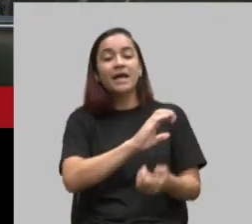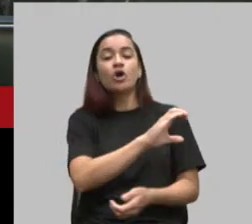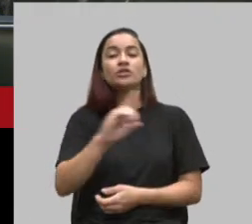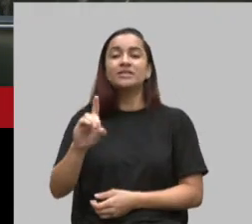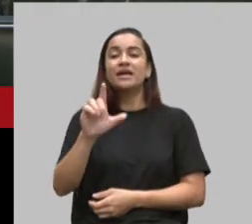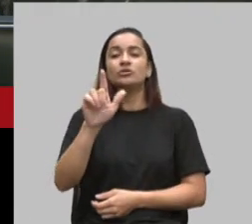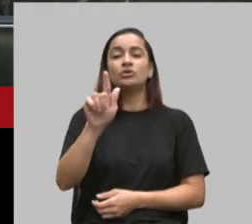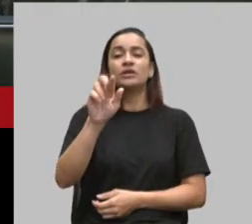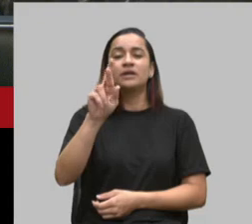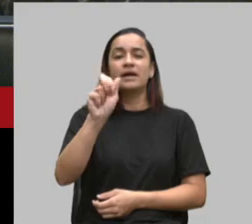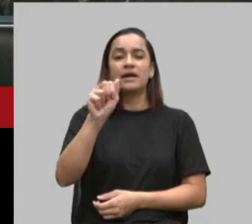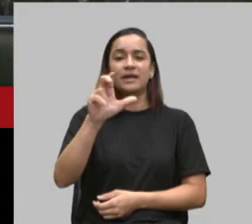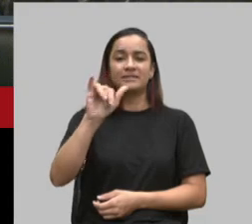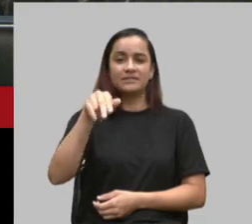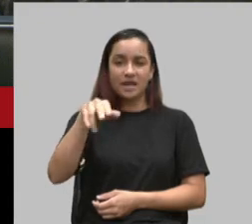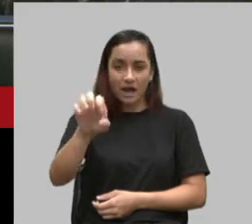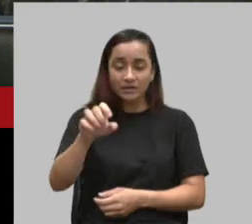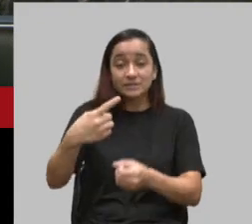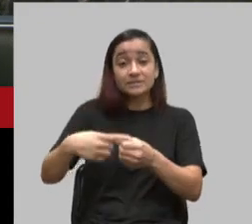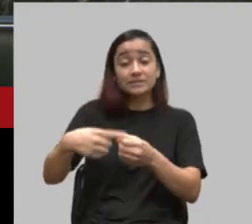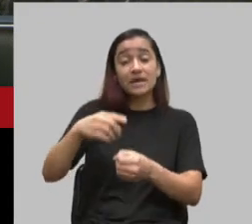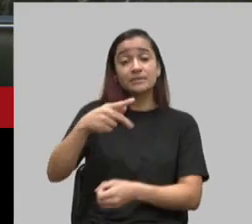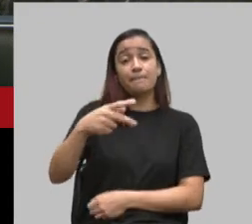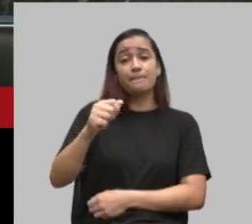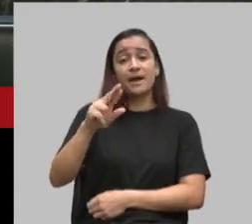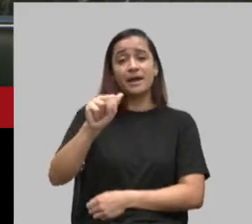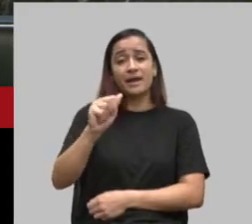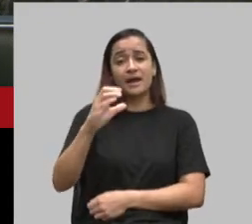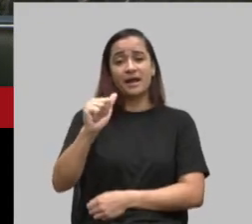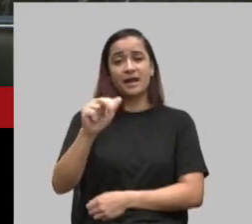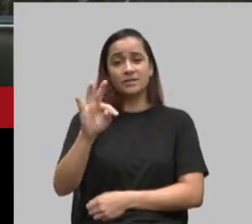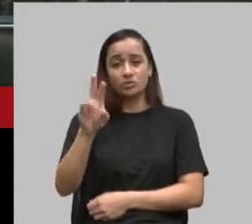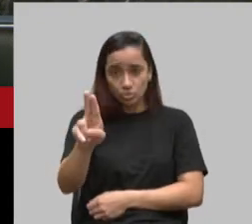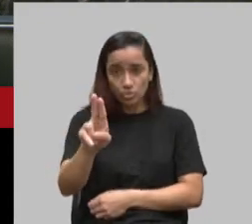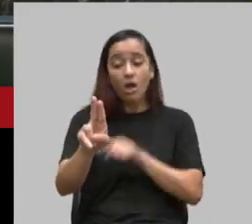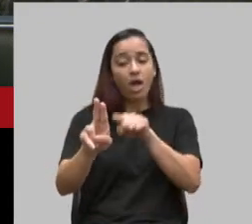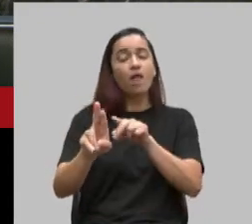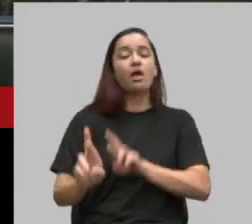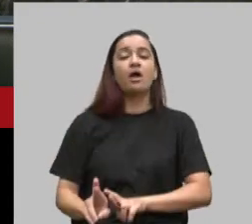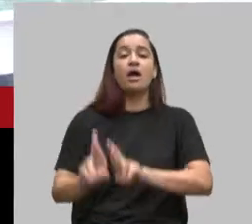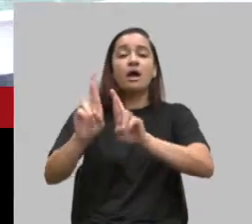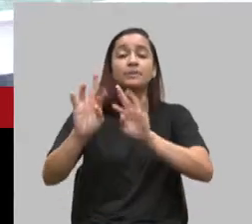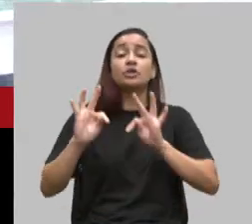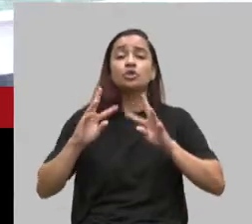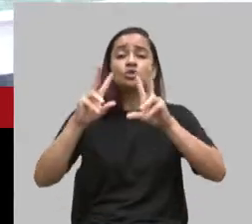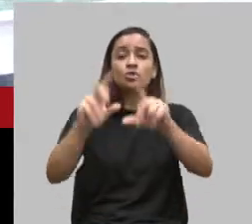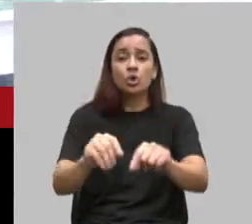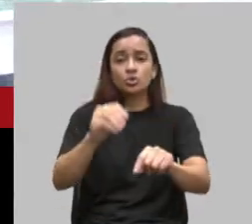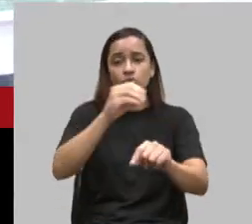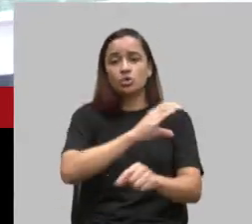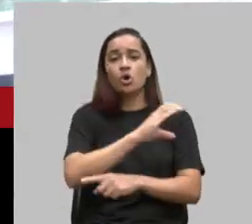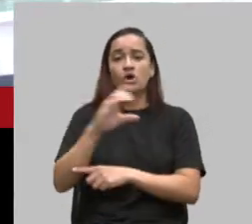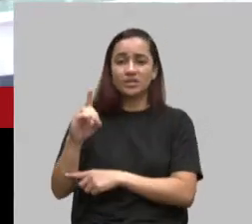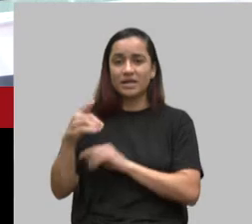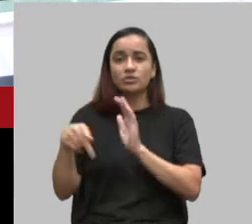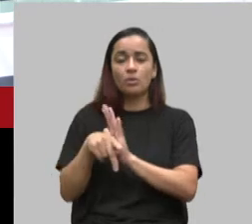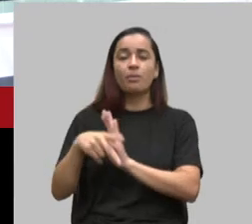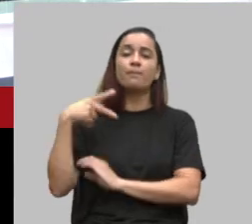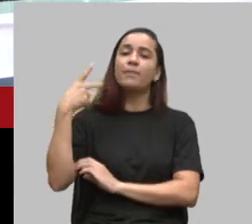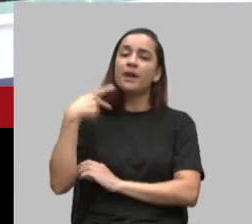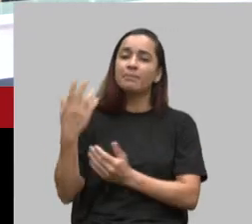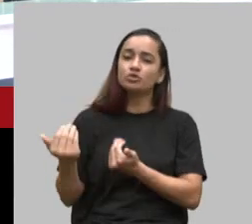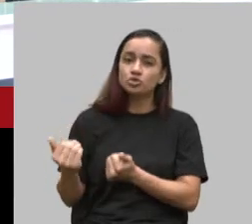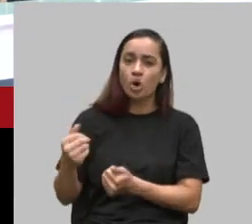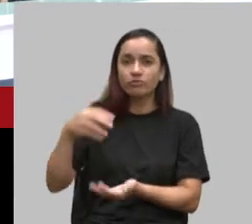Paracatu do Polo Noroeste que é aqui representa todos os coordenadores e do Polo do parl jovem professora nãoé